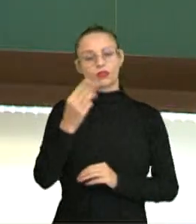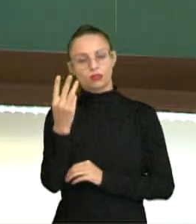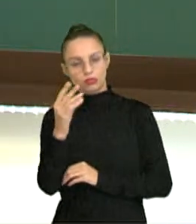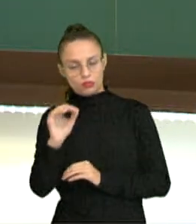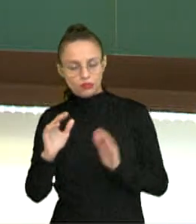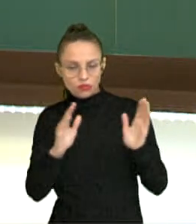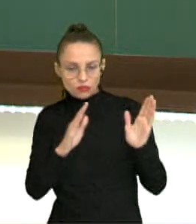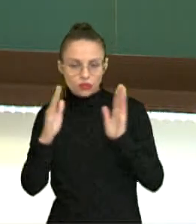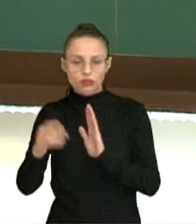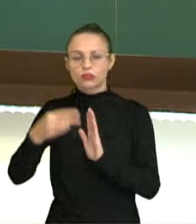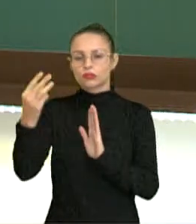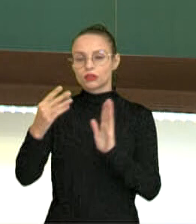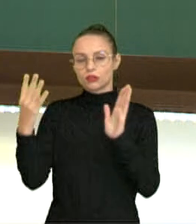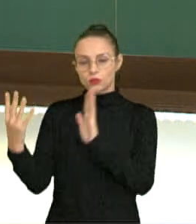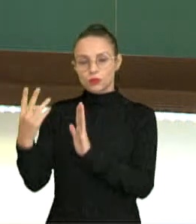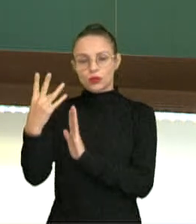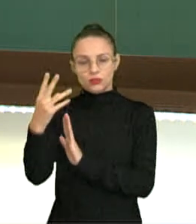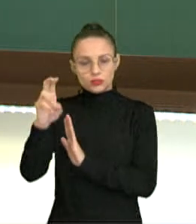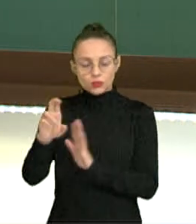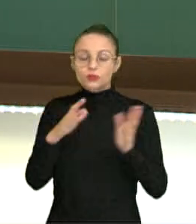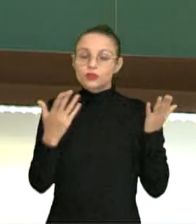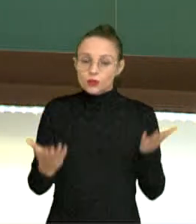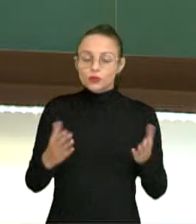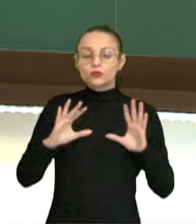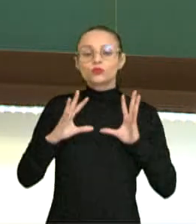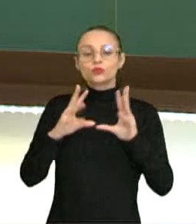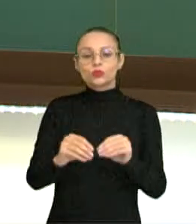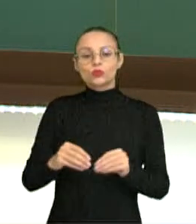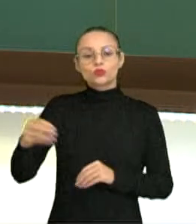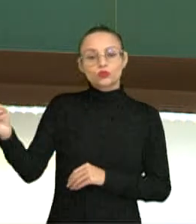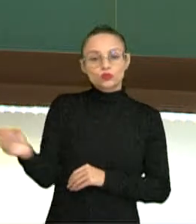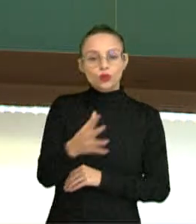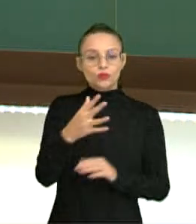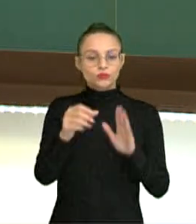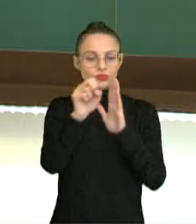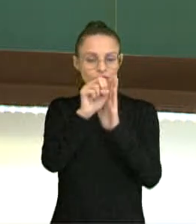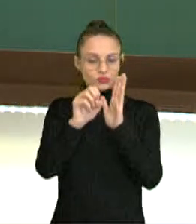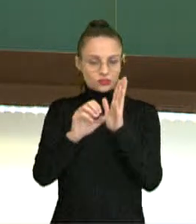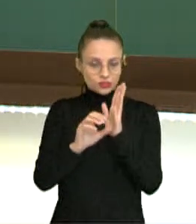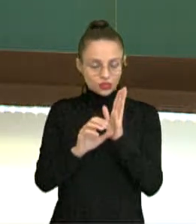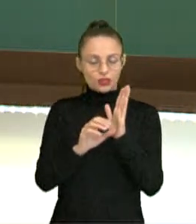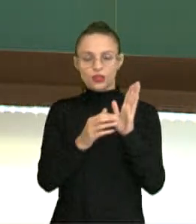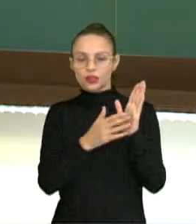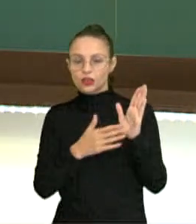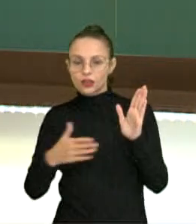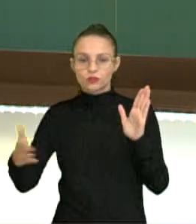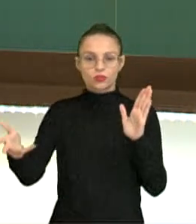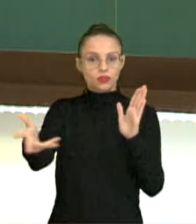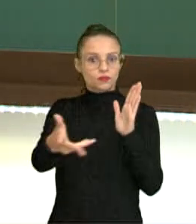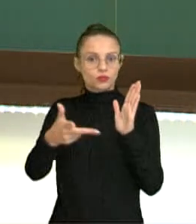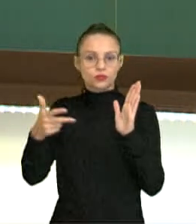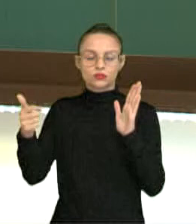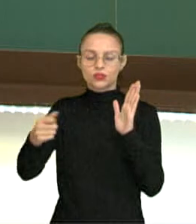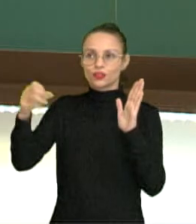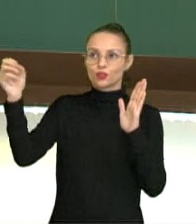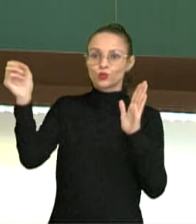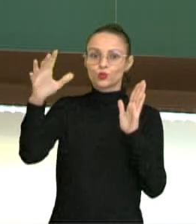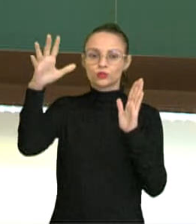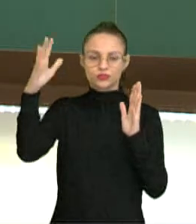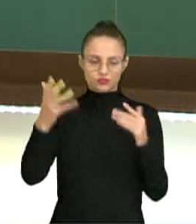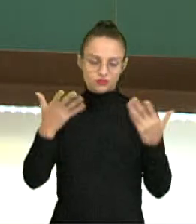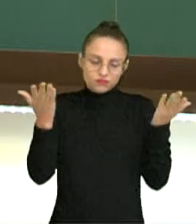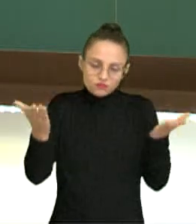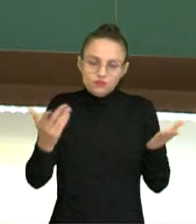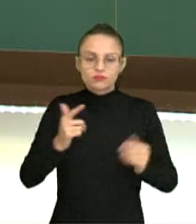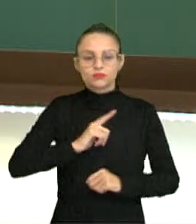né? A terceira de 45. Então, todo esse novo século, que é o século da velocidade, da luz, né?